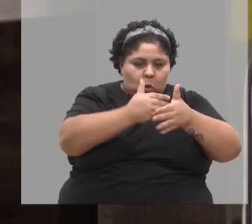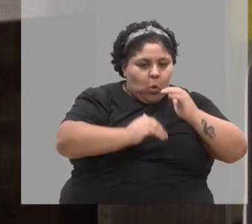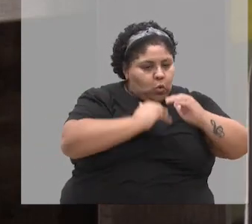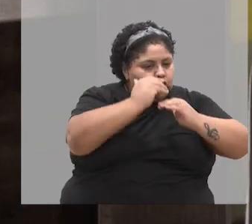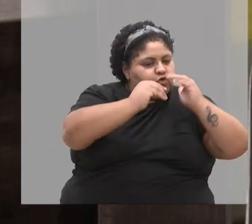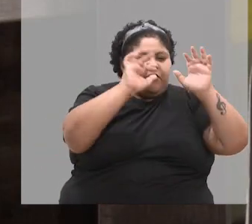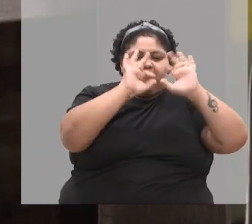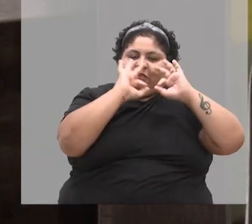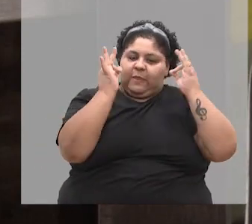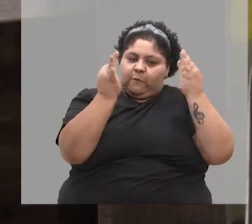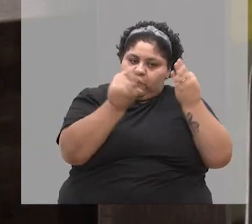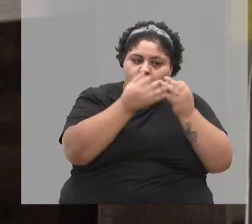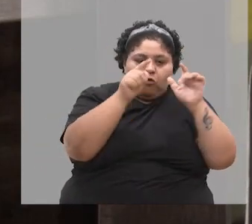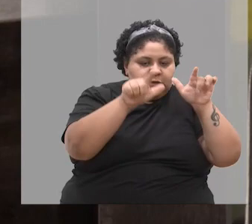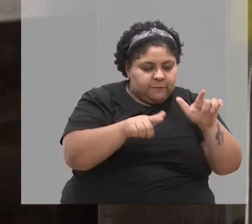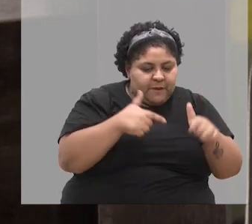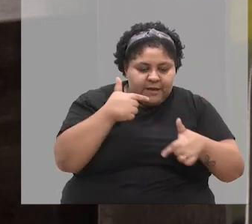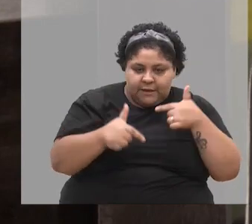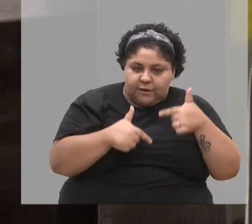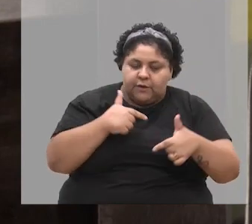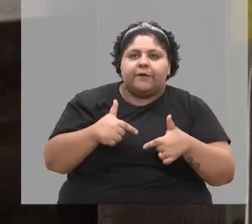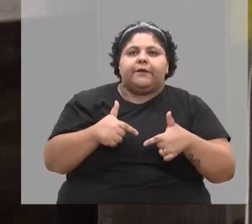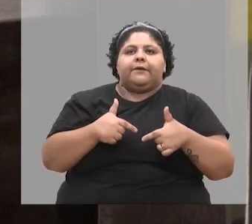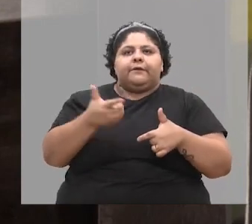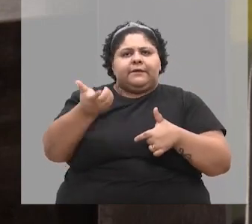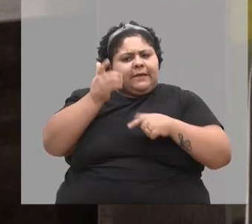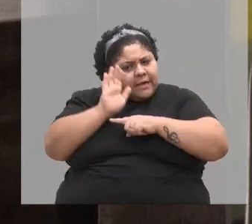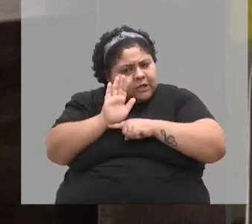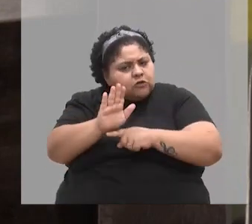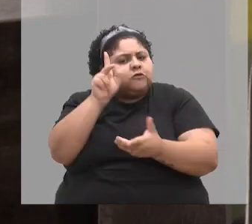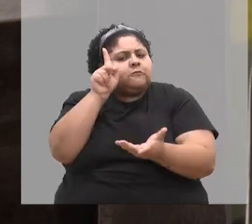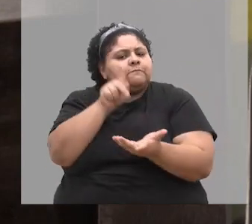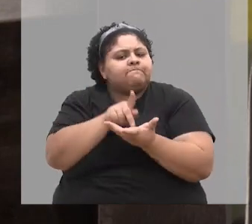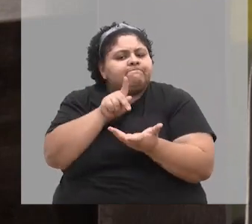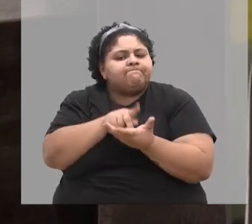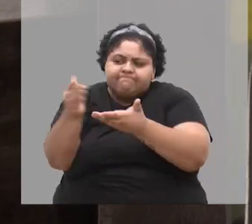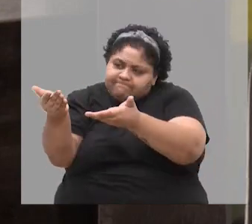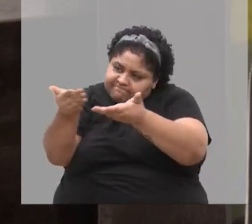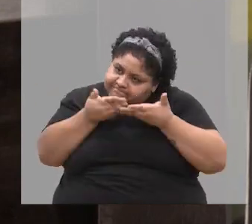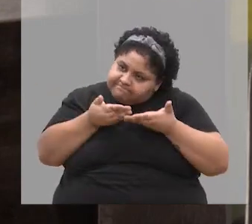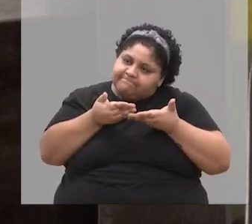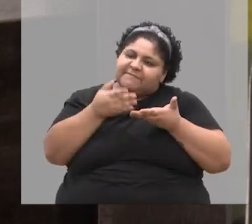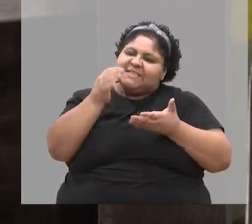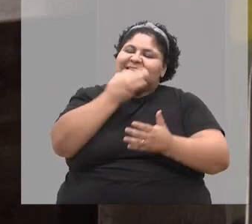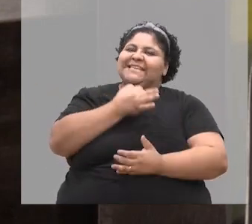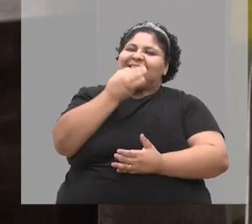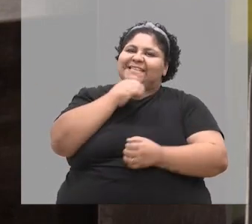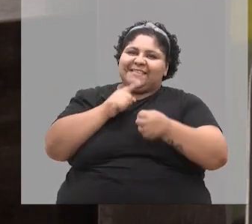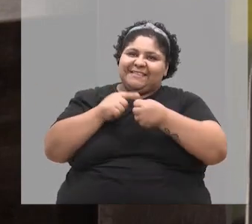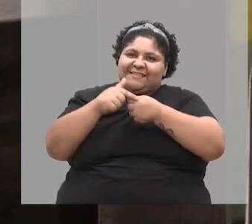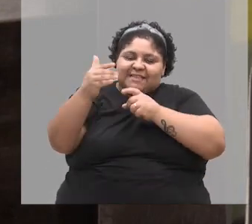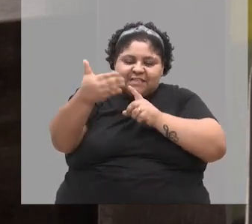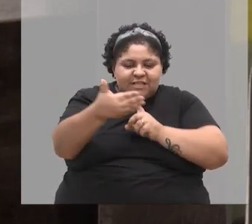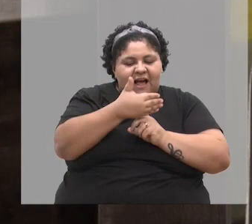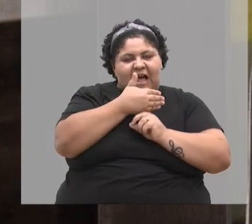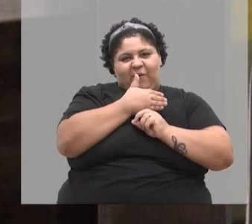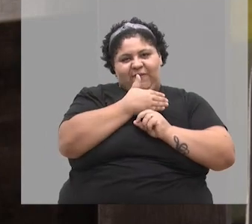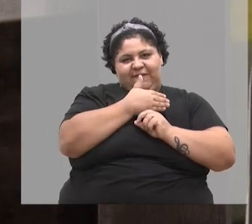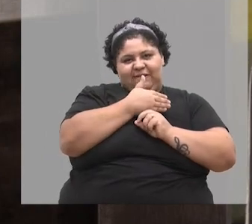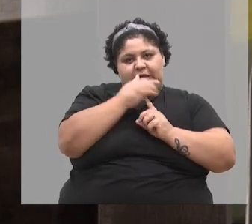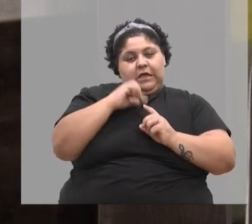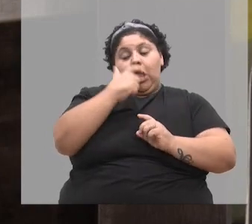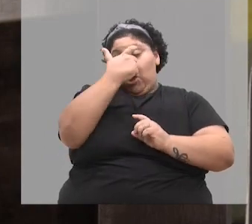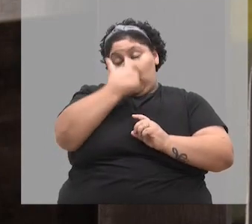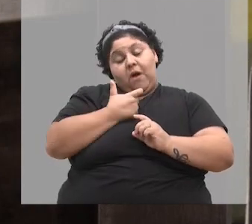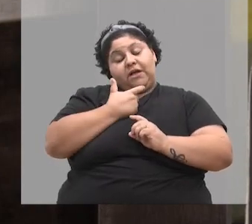cidade, construir a sua família, construir um espaço de trabalho, que querem contribuir realmente, são muito bem-vindos, né? Caxias é uma